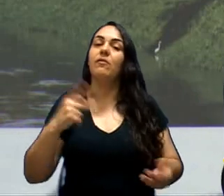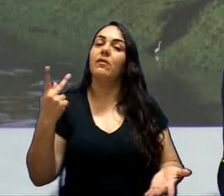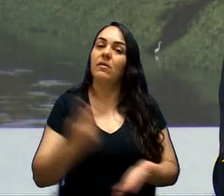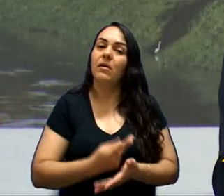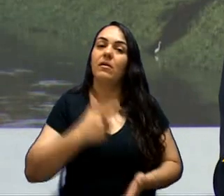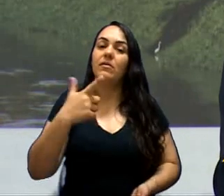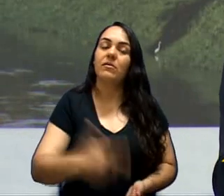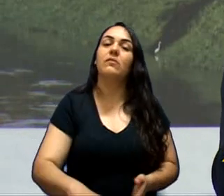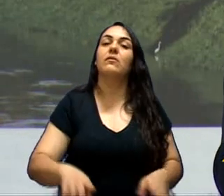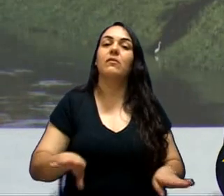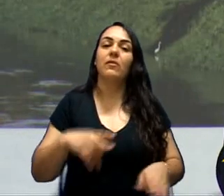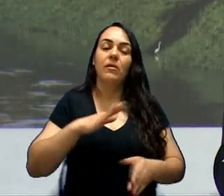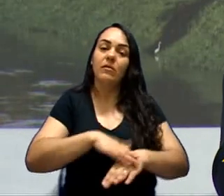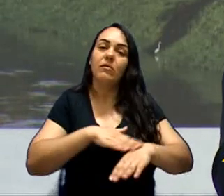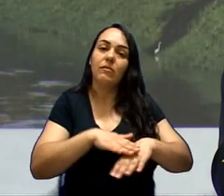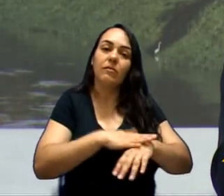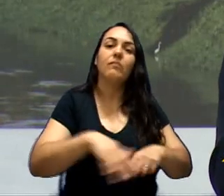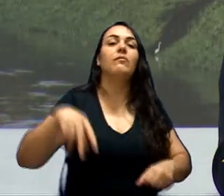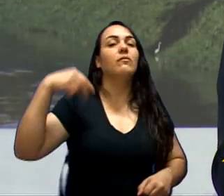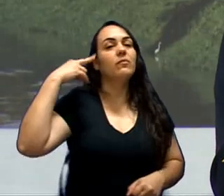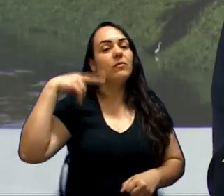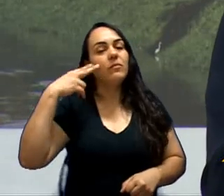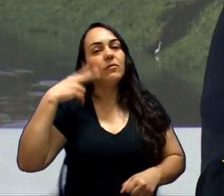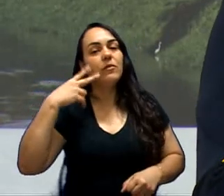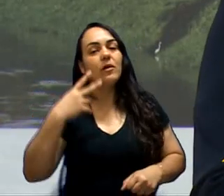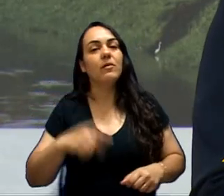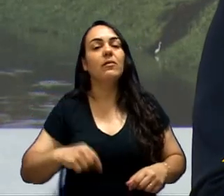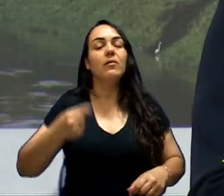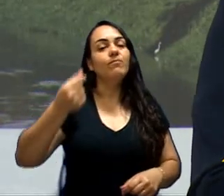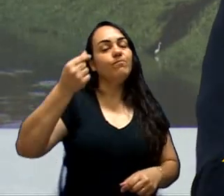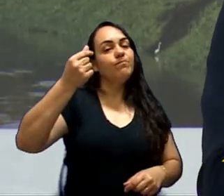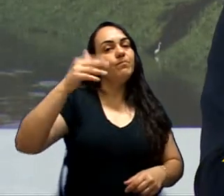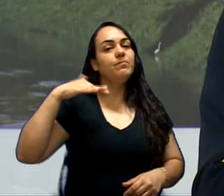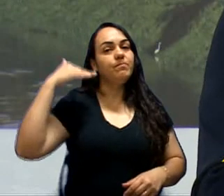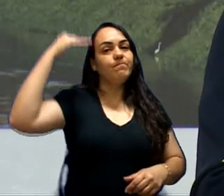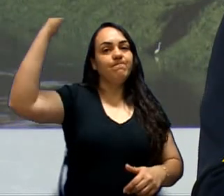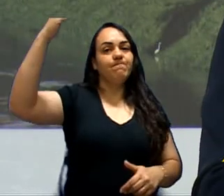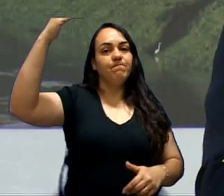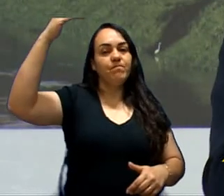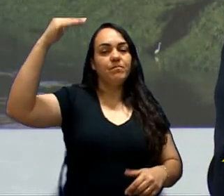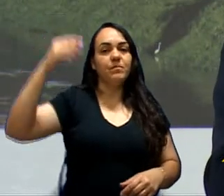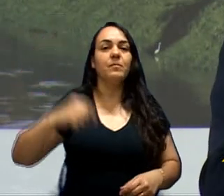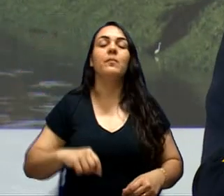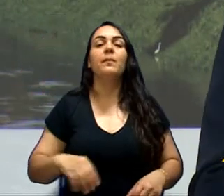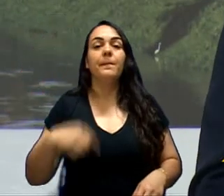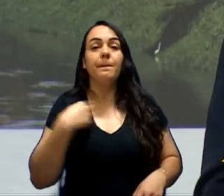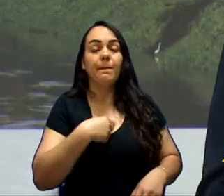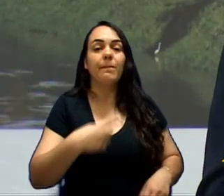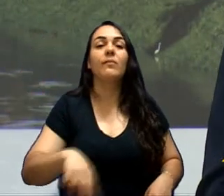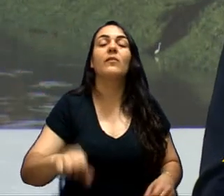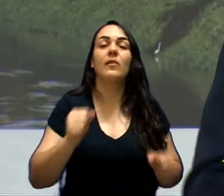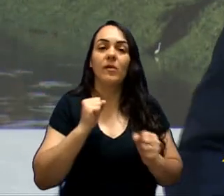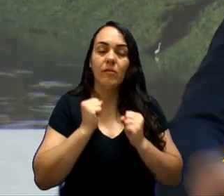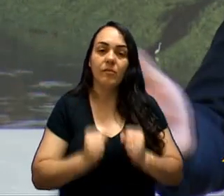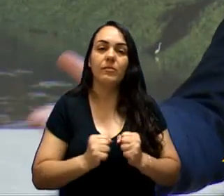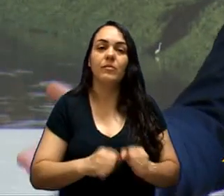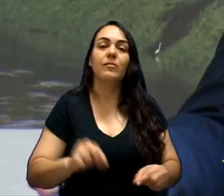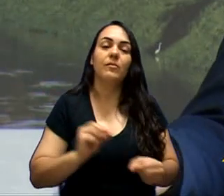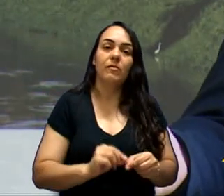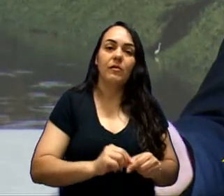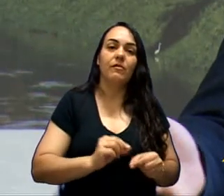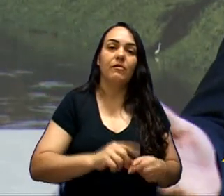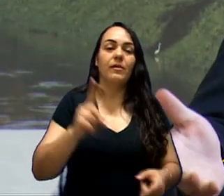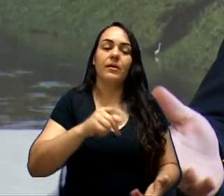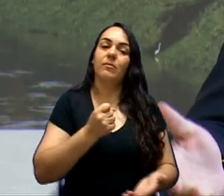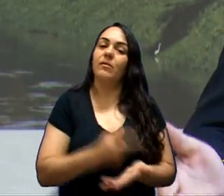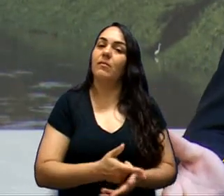estou conversando com alguns vereadores que pode ser que tenham excedido o valor da porcentagem que é permitida para vereador. Aí não é pago